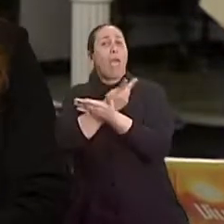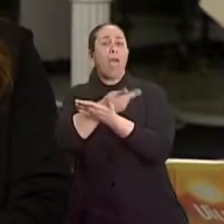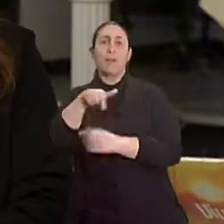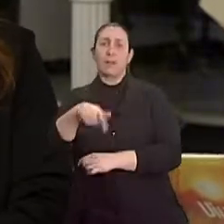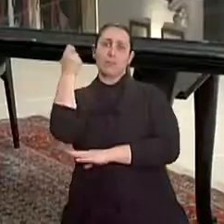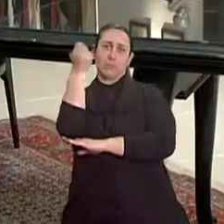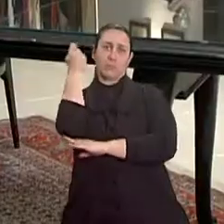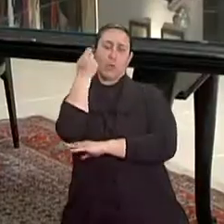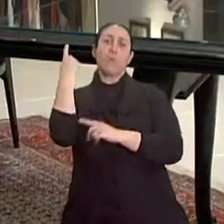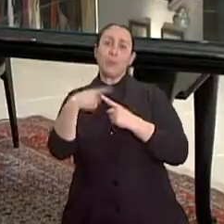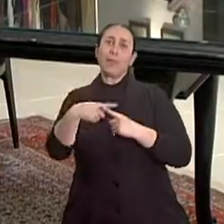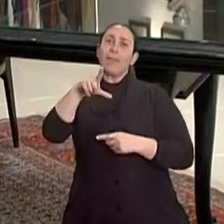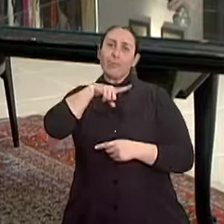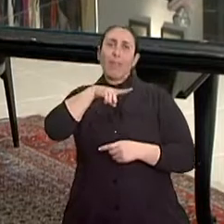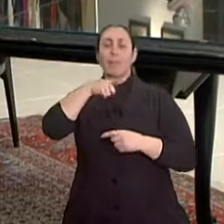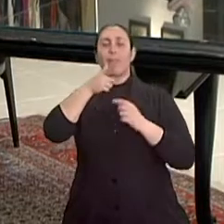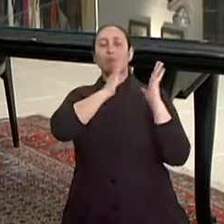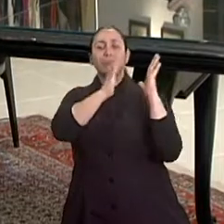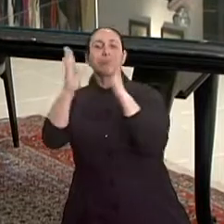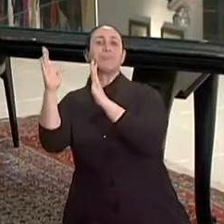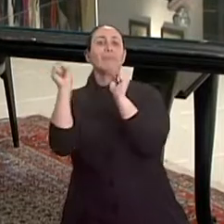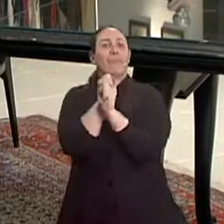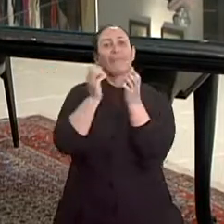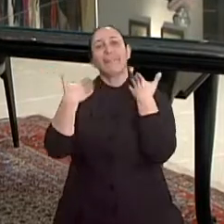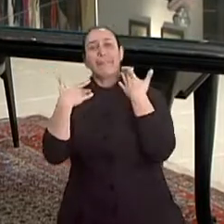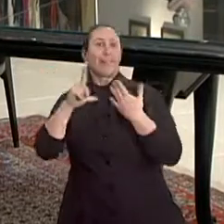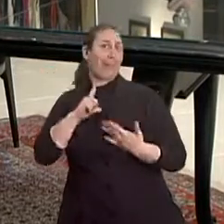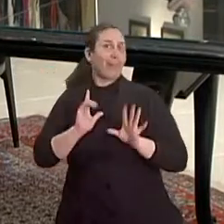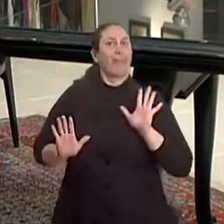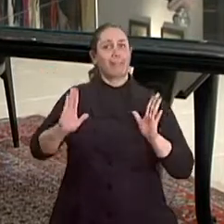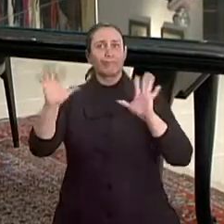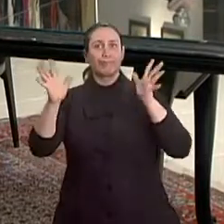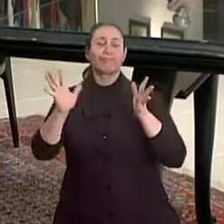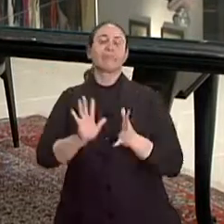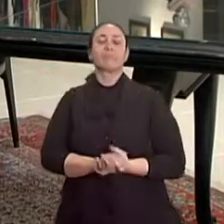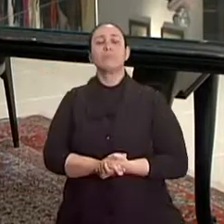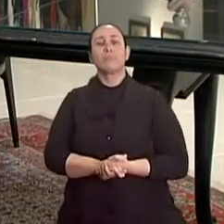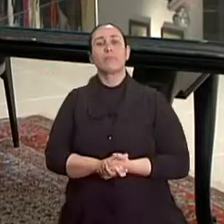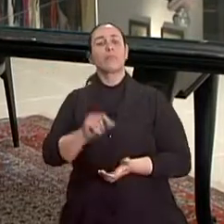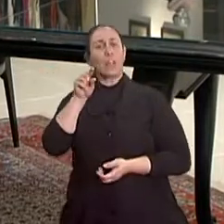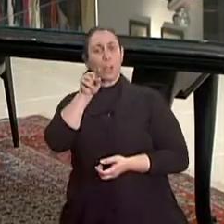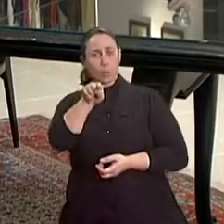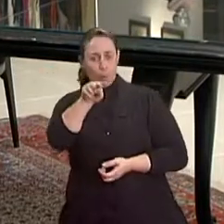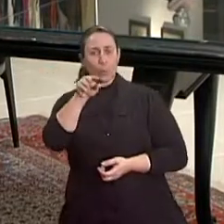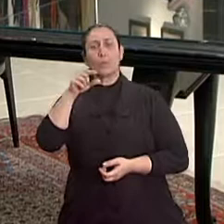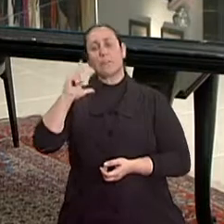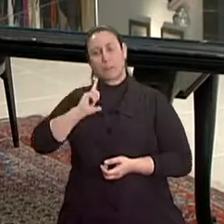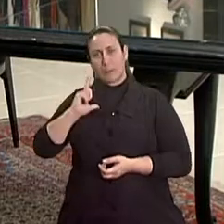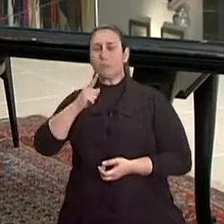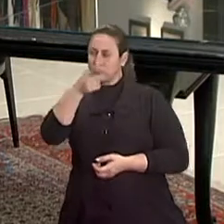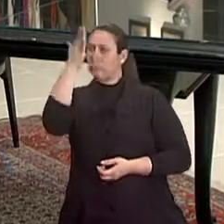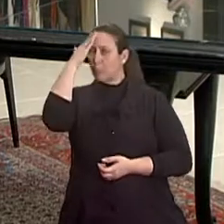todas as estações. Ah, claro. Né? Agora, a questão do dinheiro. As pessoas, sabe, tu é uma pessoa que tem todo um amor, que a